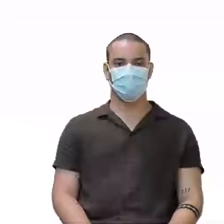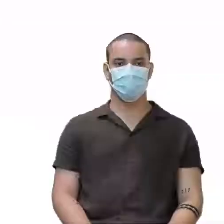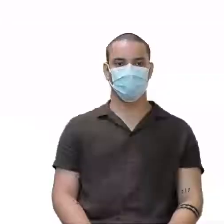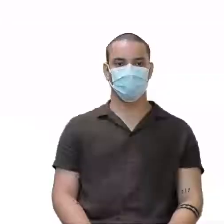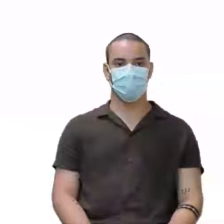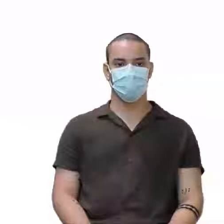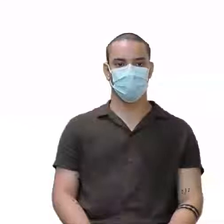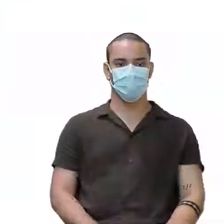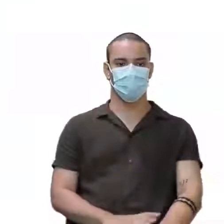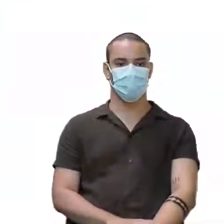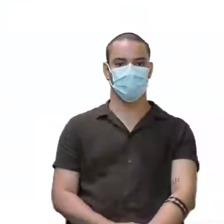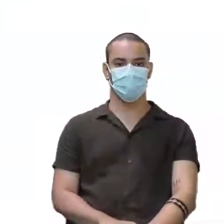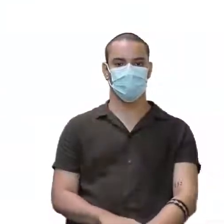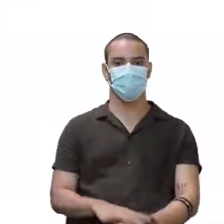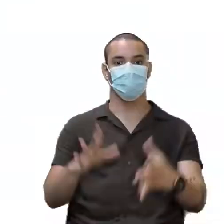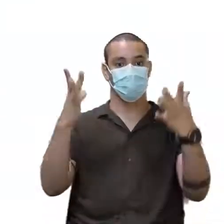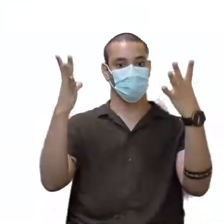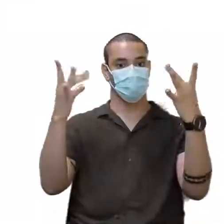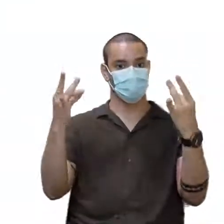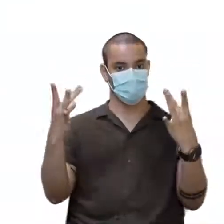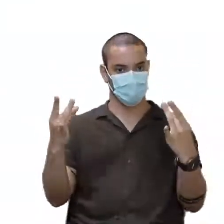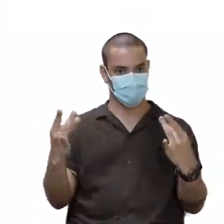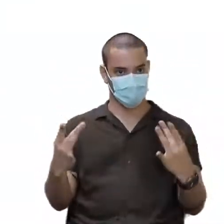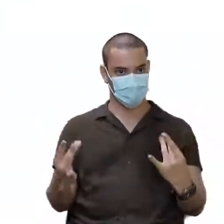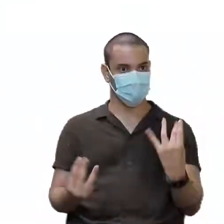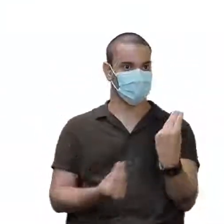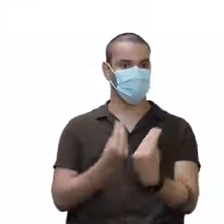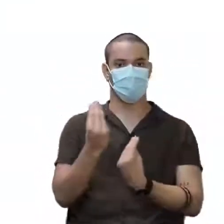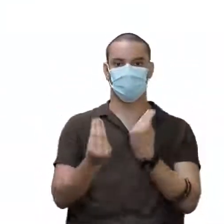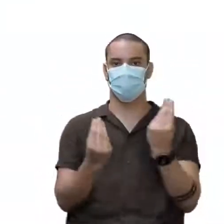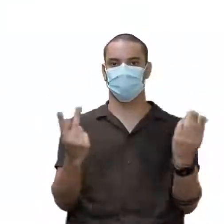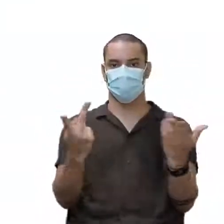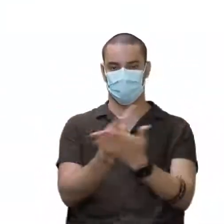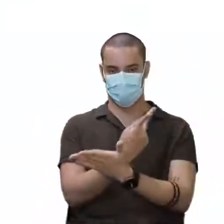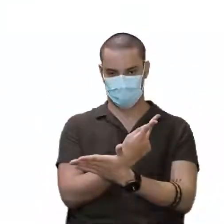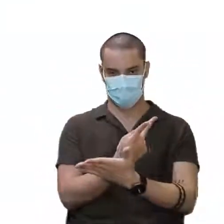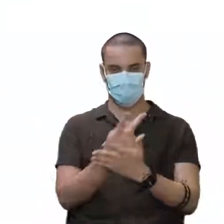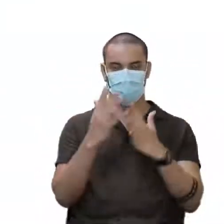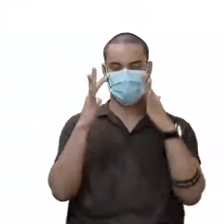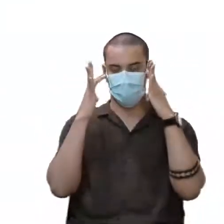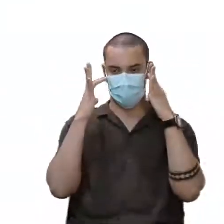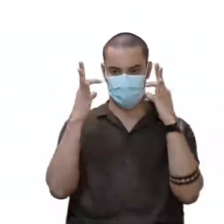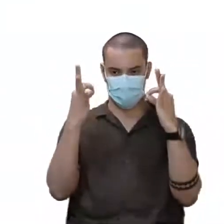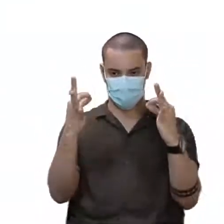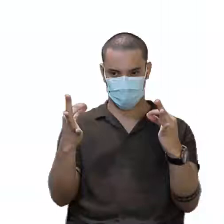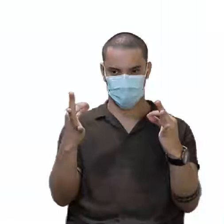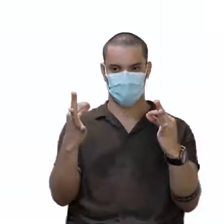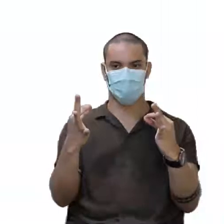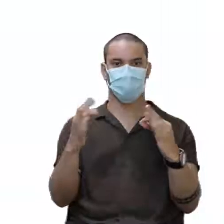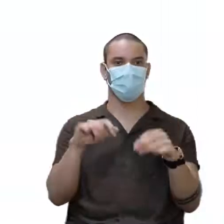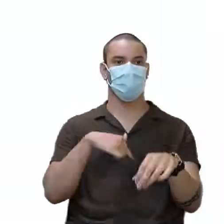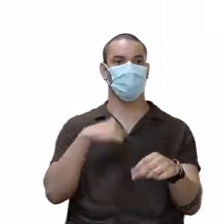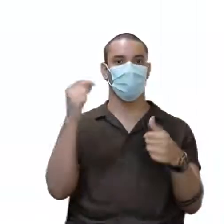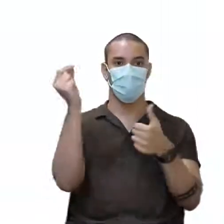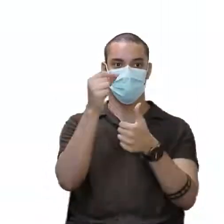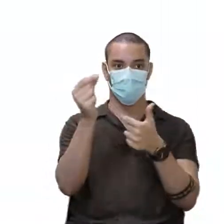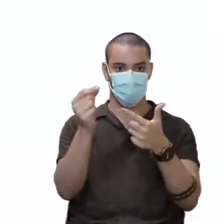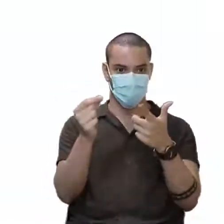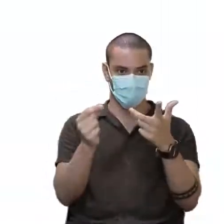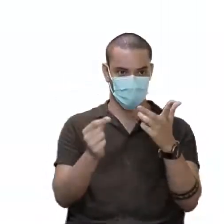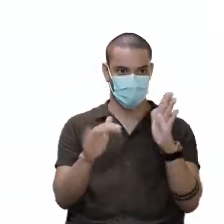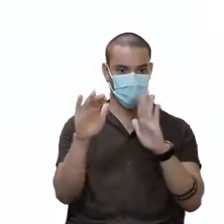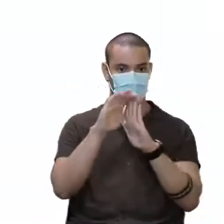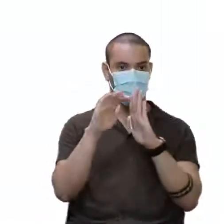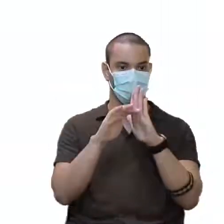seguindo? Descrição de uma sucessão ecológica. Preste atenção que a gente vai pontuar passo